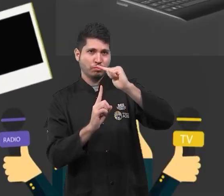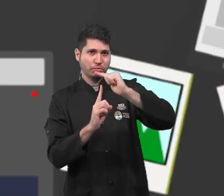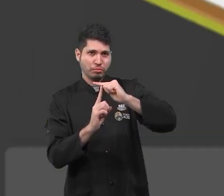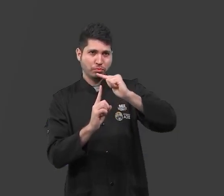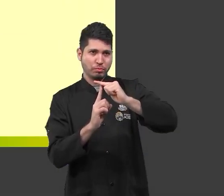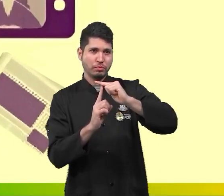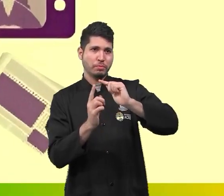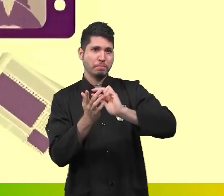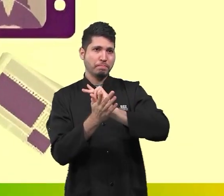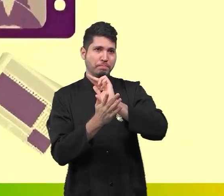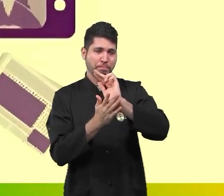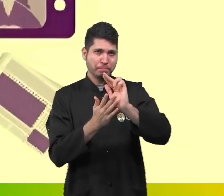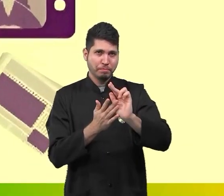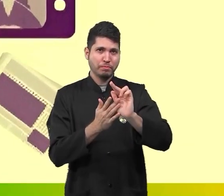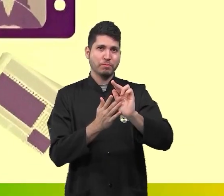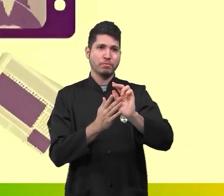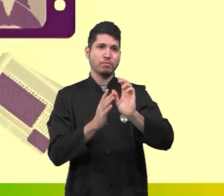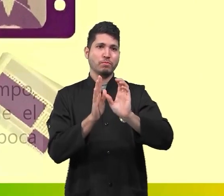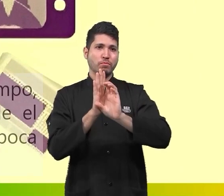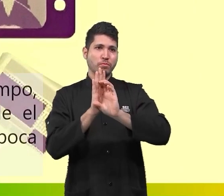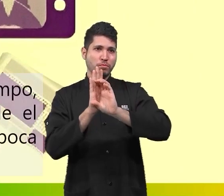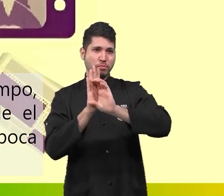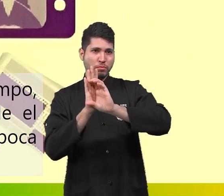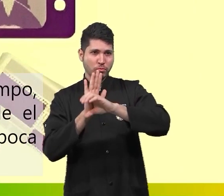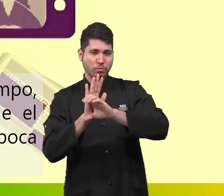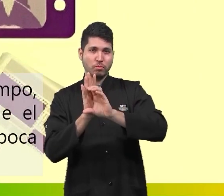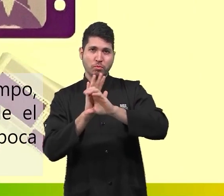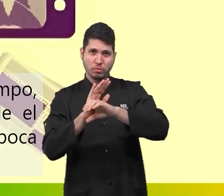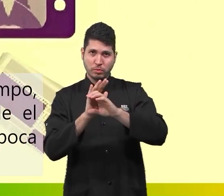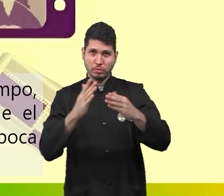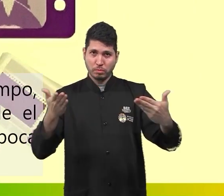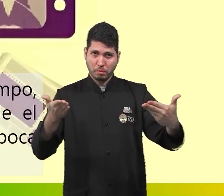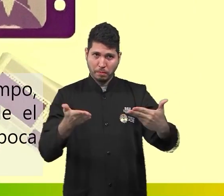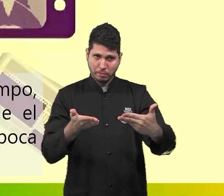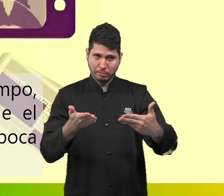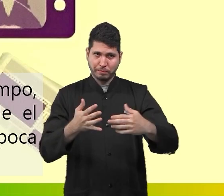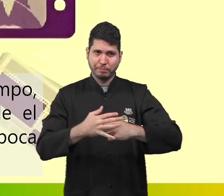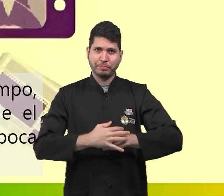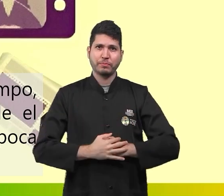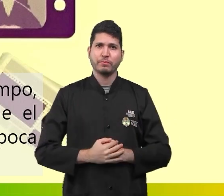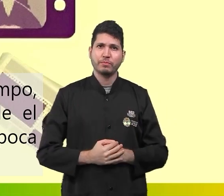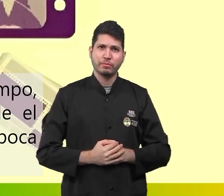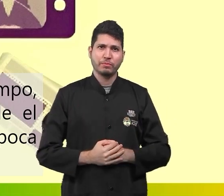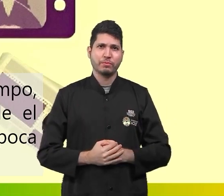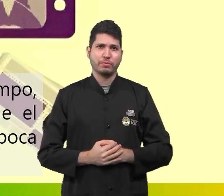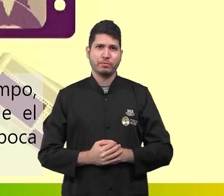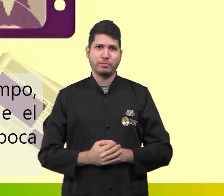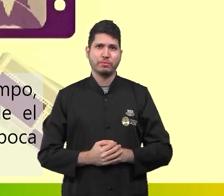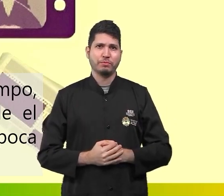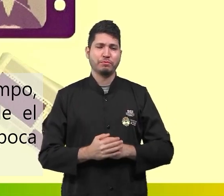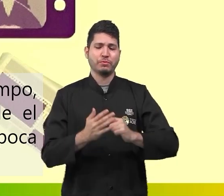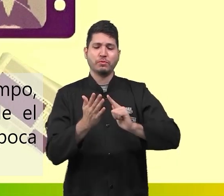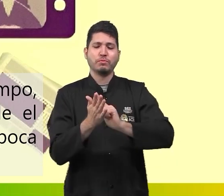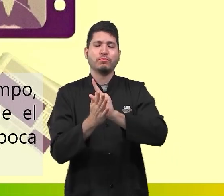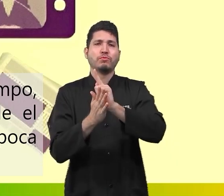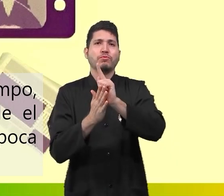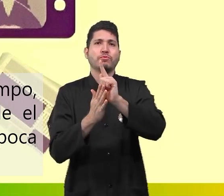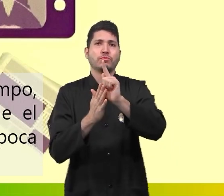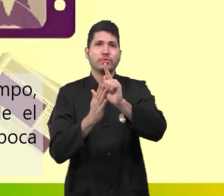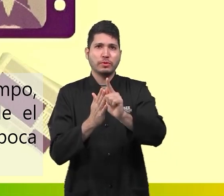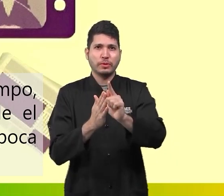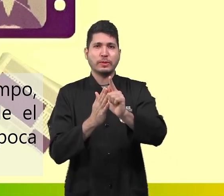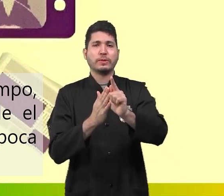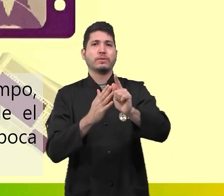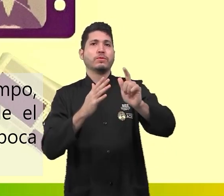periodísticos, un concepto además, ¿ya? Que son aquellos géneros que circulan la